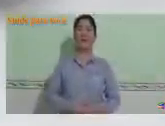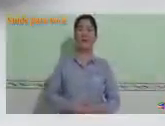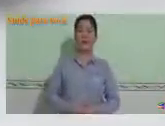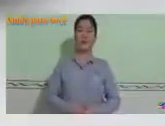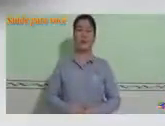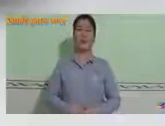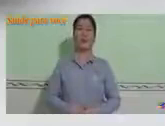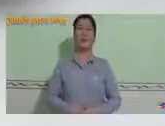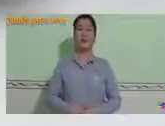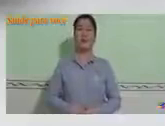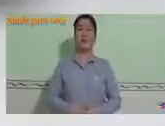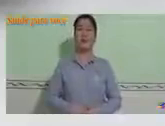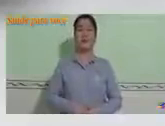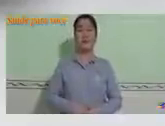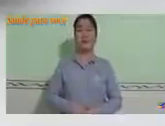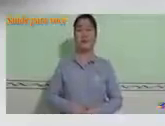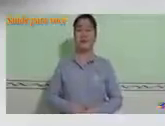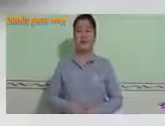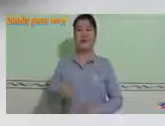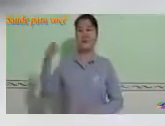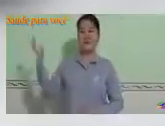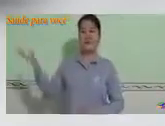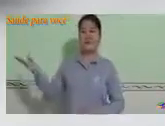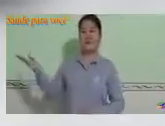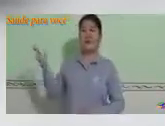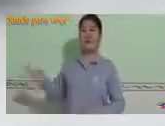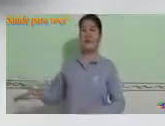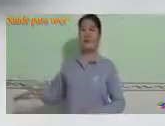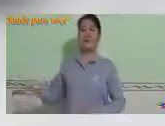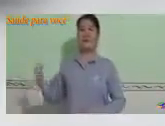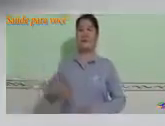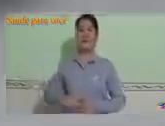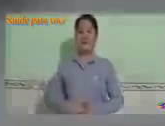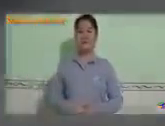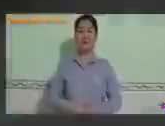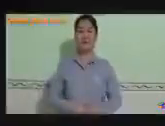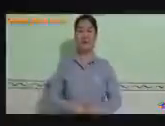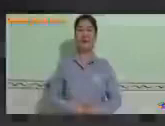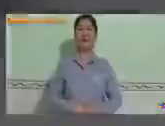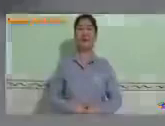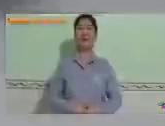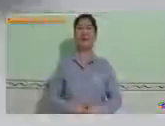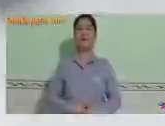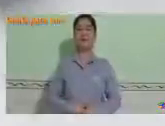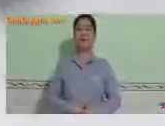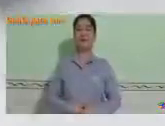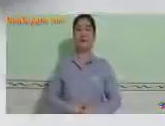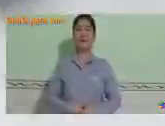e o abdominal contraído, ponto e vírgula, subir novamente, vírgula, regressando à posição inicial.